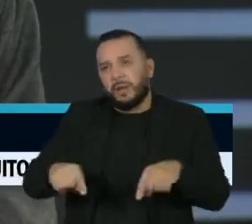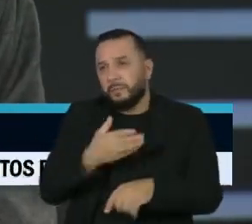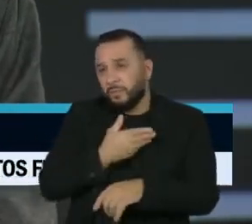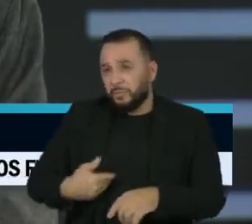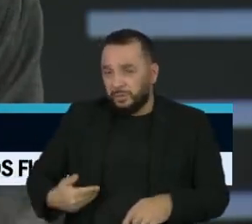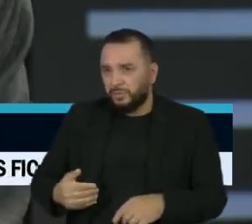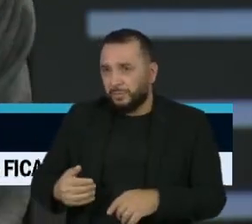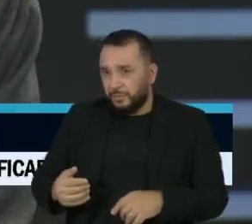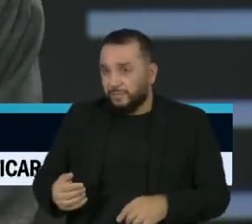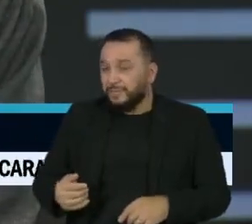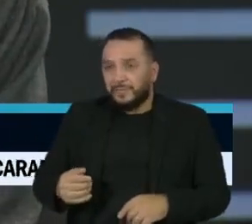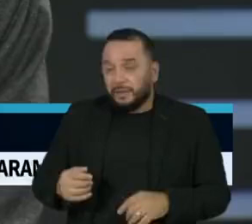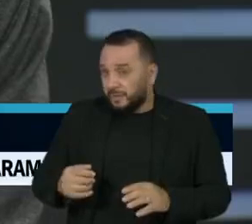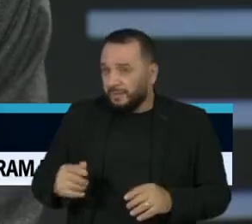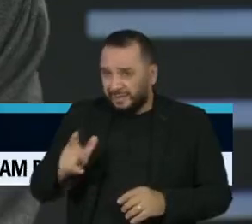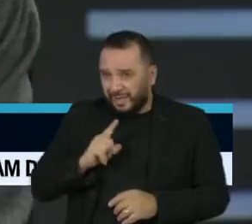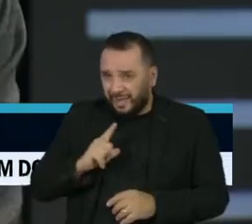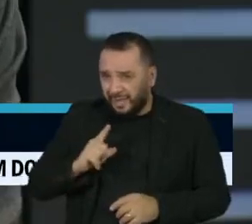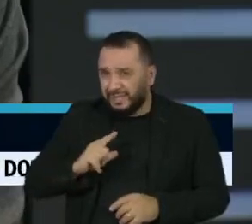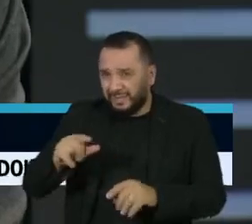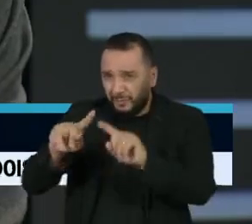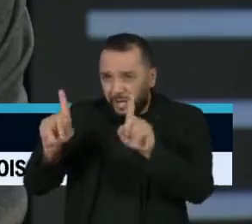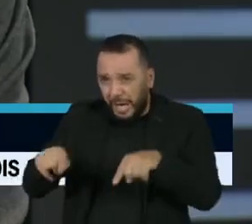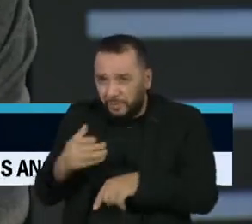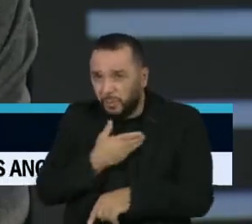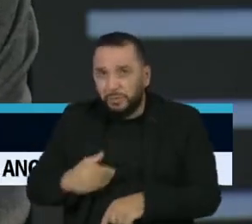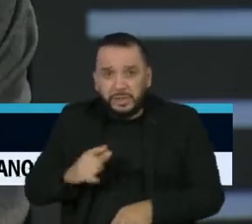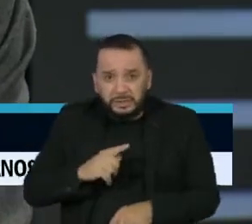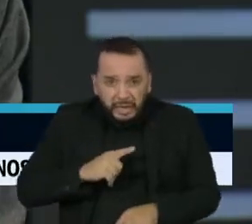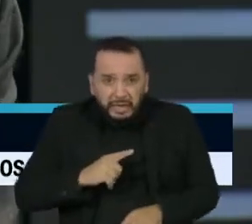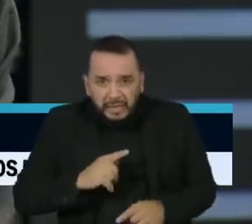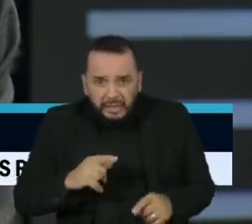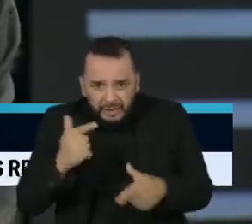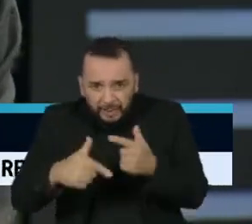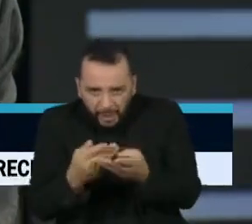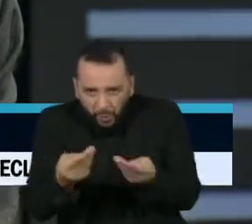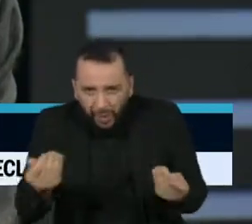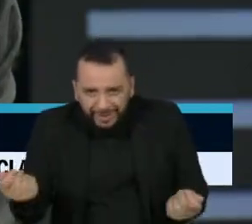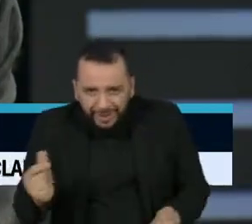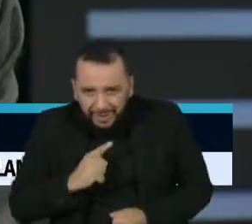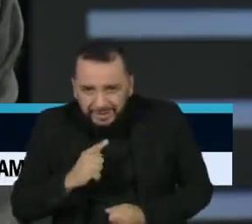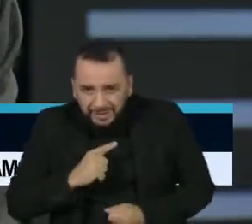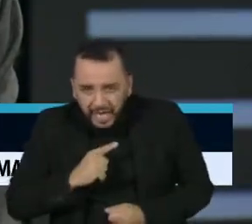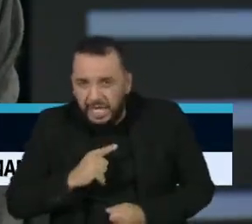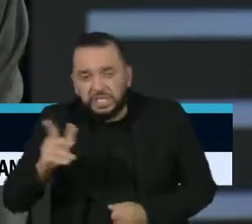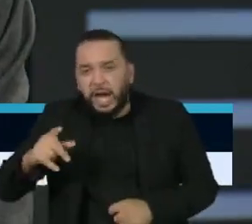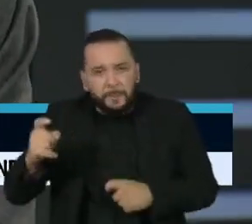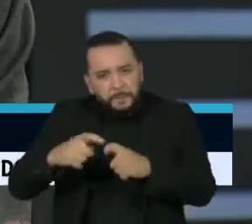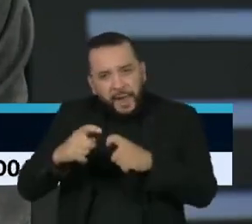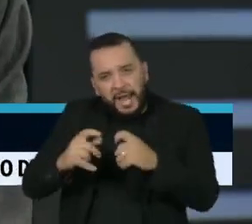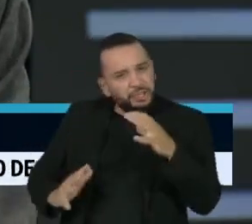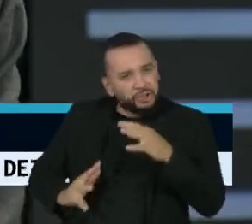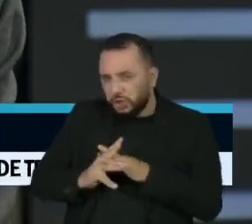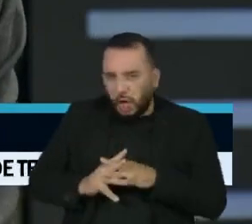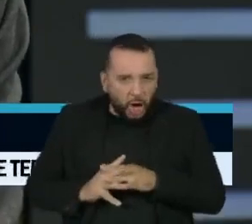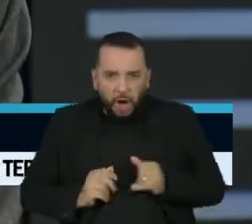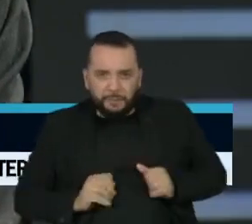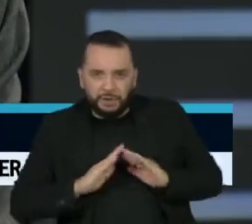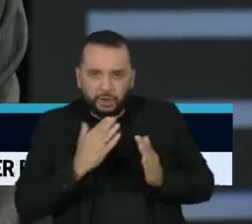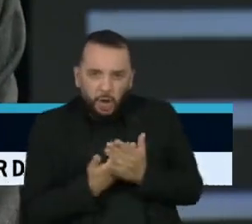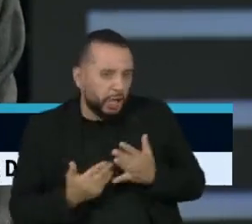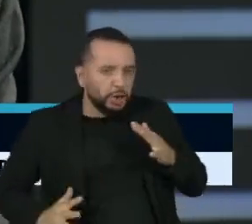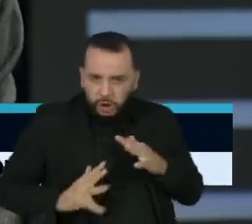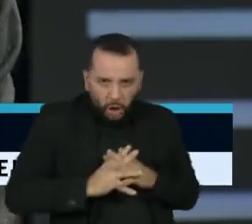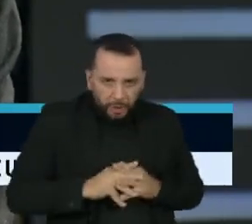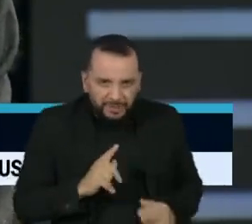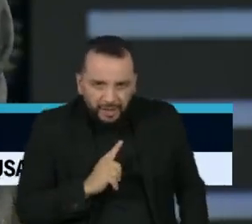absolutamente exemplar. Posso garantir que a gente não... Se alguém aí estiver ouvindo a gente falar, não, o serviço público é do caramba, por favor, me diga, porque eu não conheço